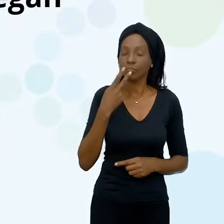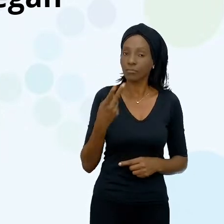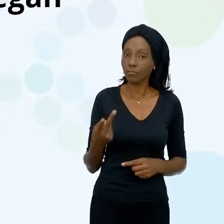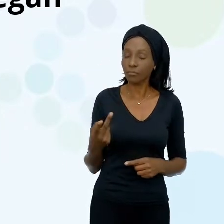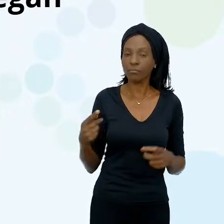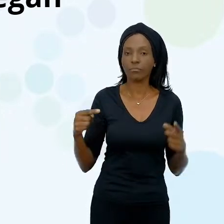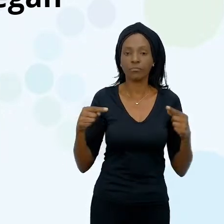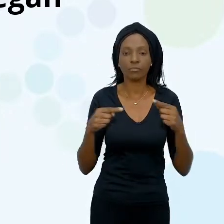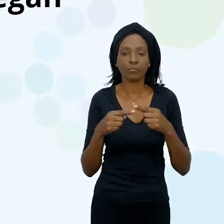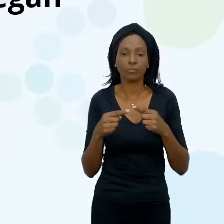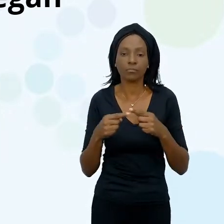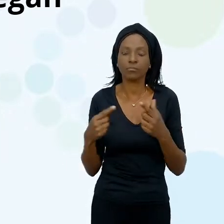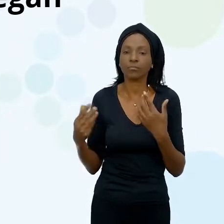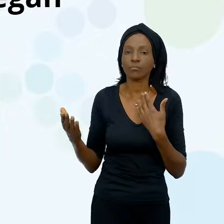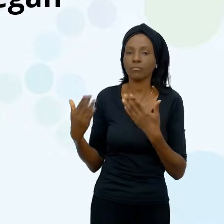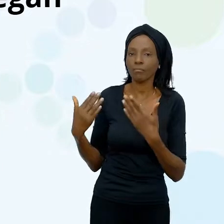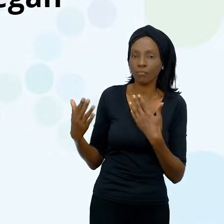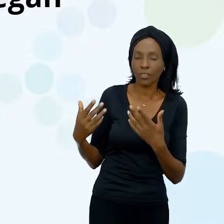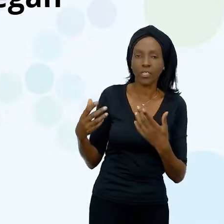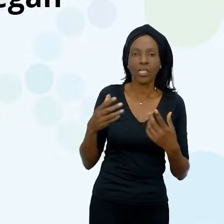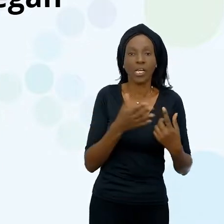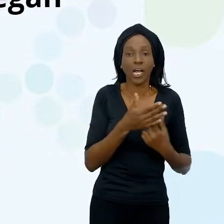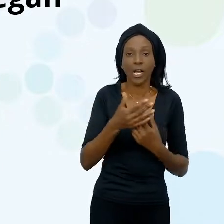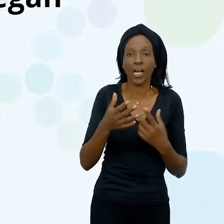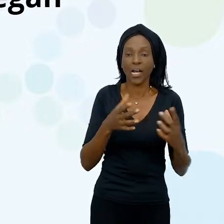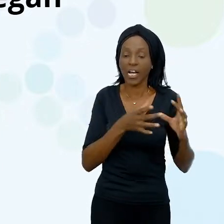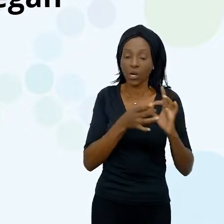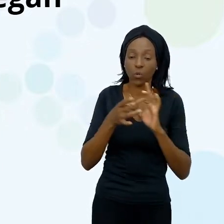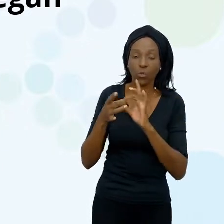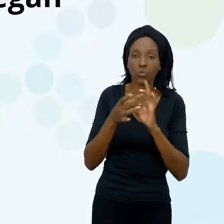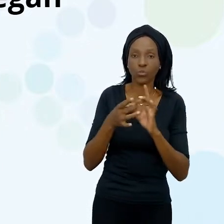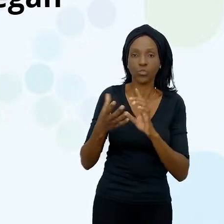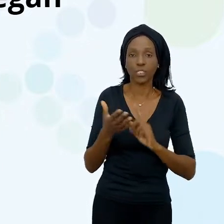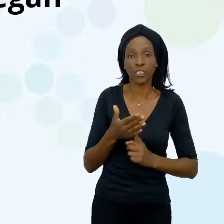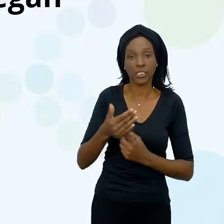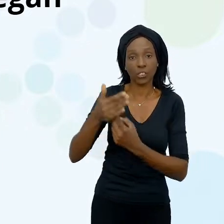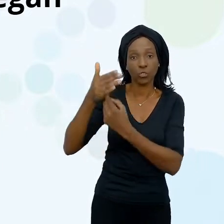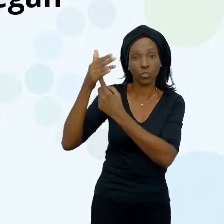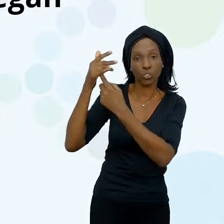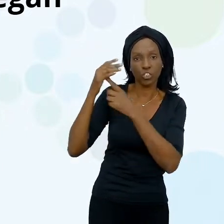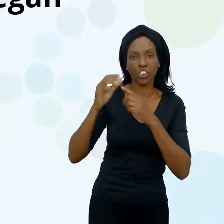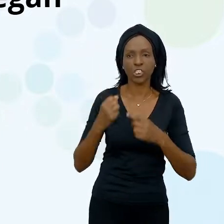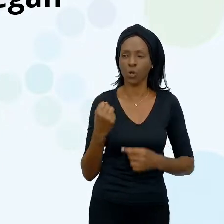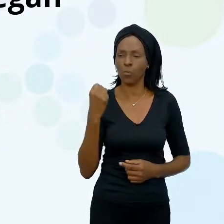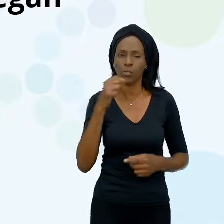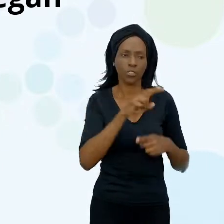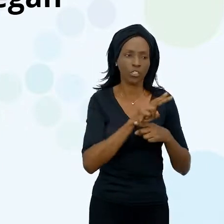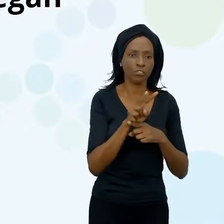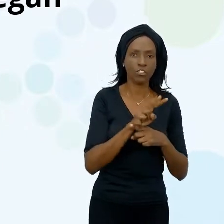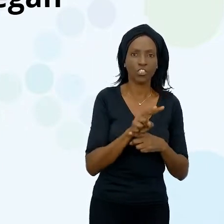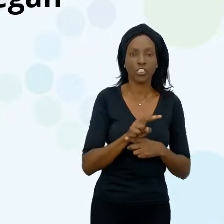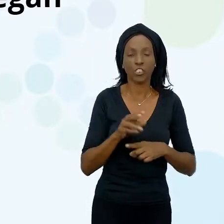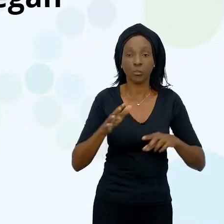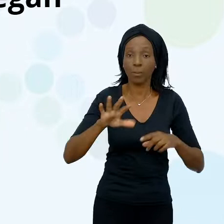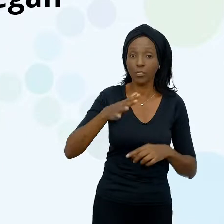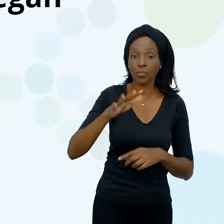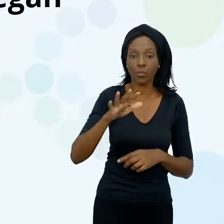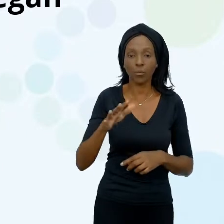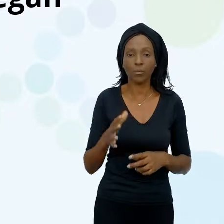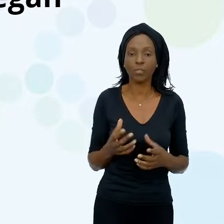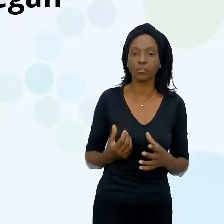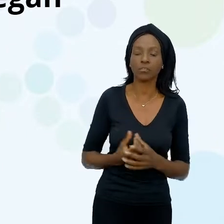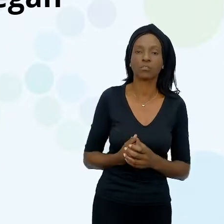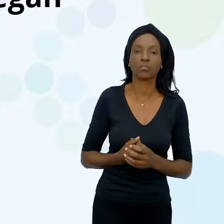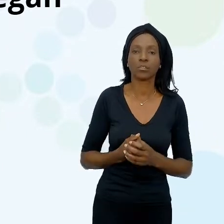as relações entre tecnologias digitais, poder e vigilância, mais ou menos aos moldes do que